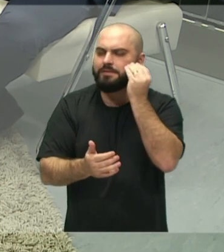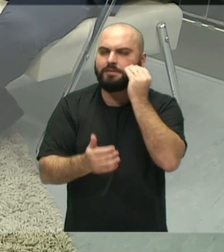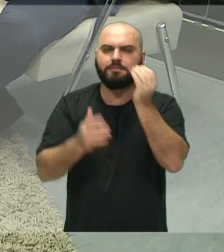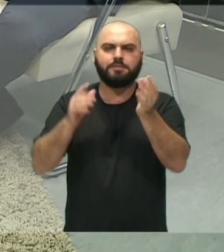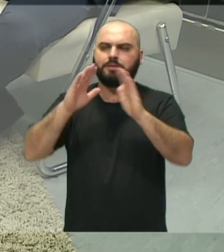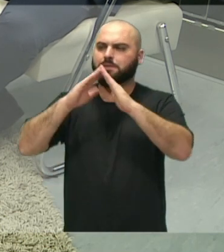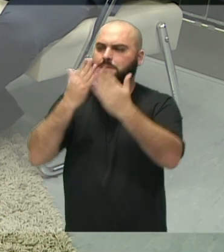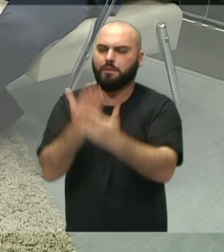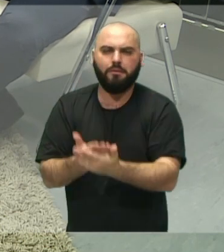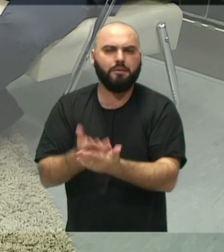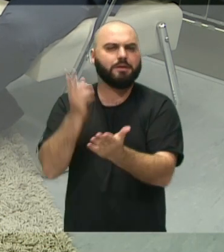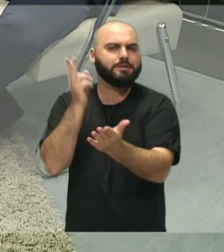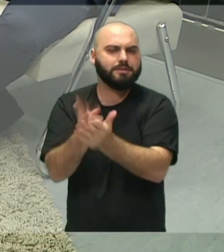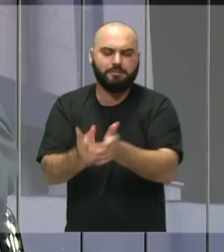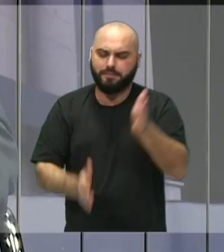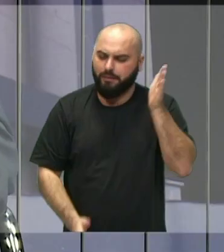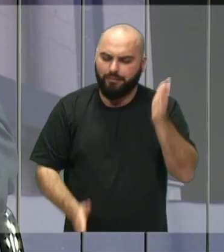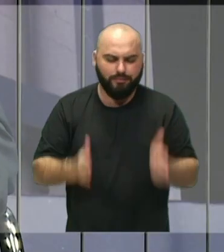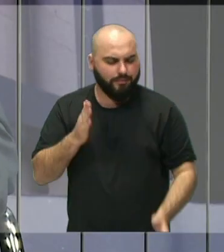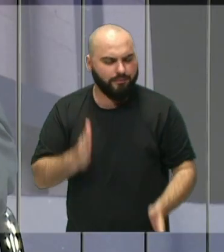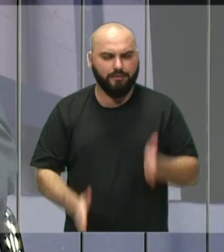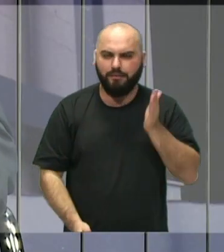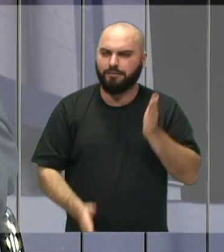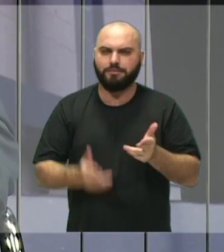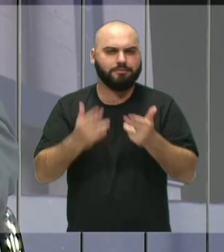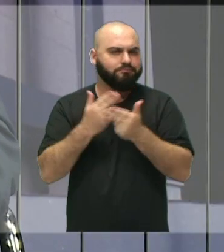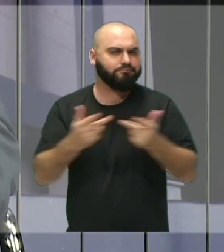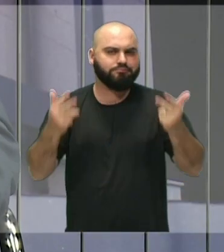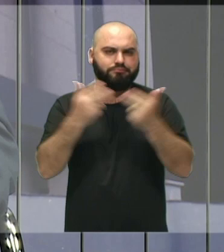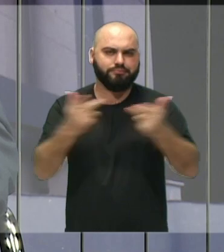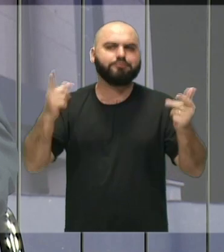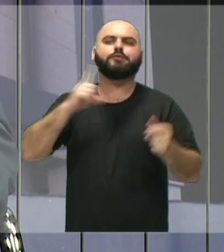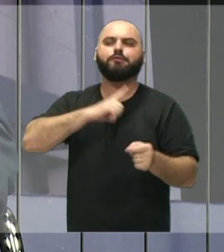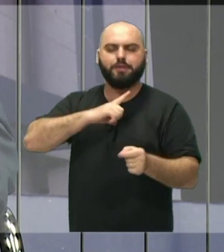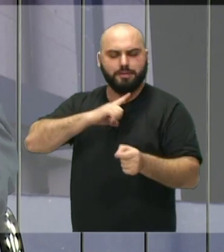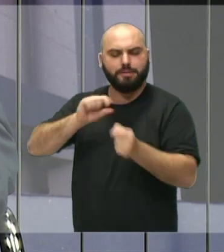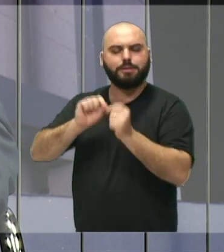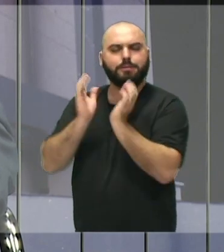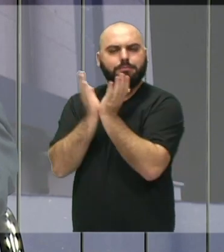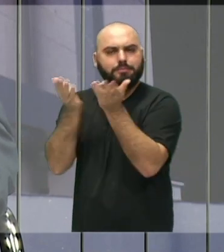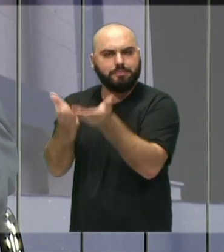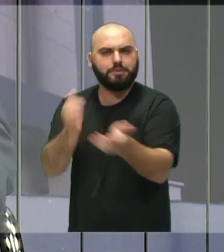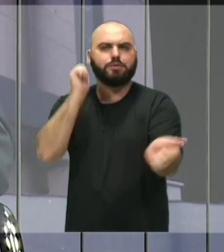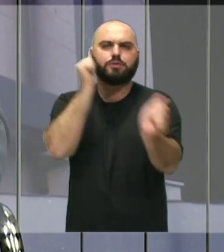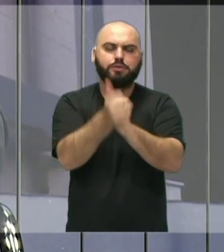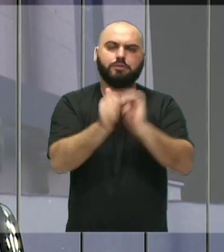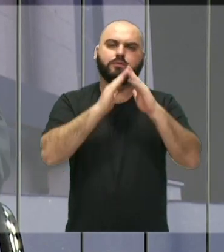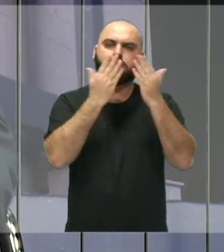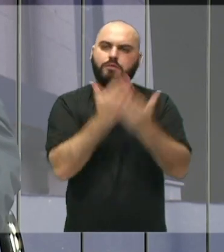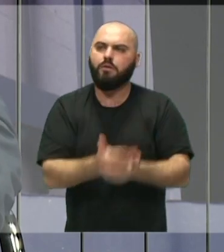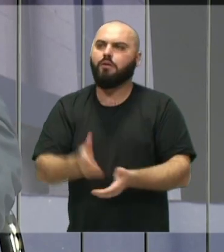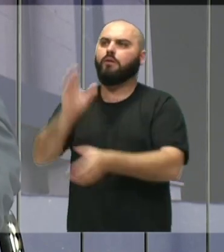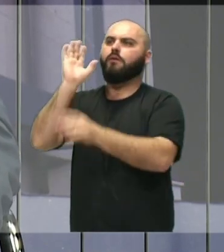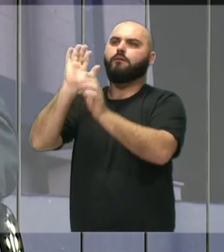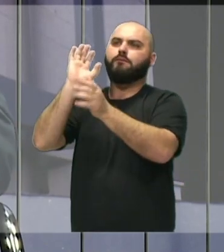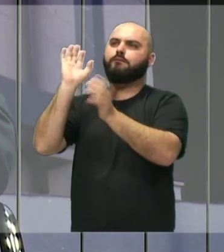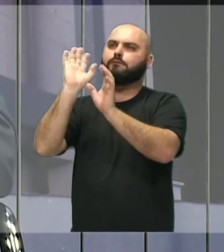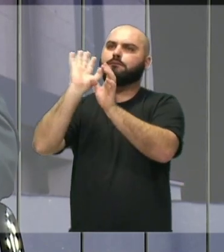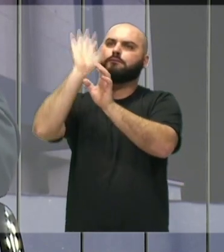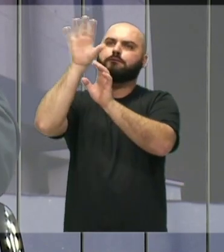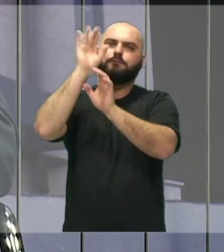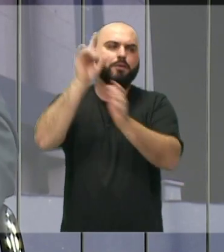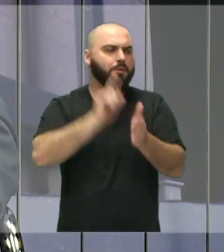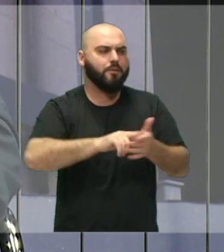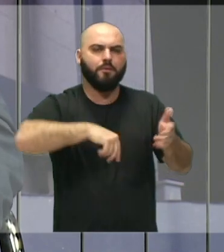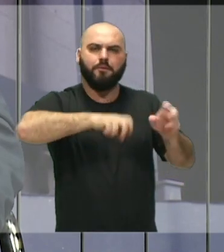sempre sendo atleta de alguma coisa. Eu fazia o atletismo nos jogos escolares, eu fazia o voleibol, jogava futebol de salão. Então a